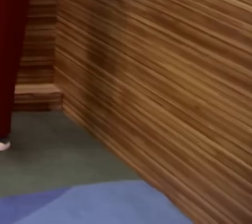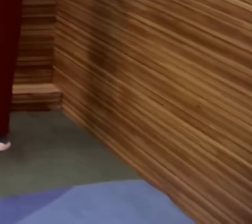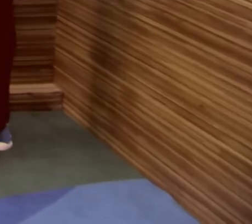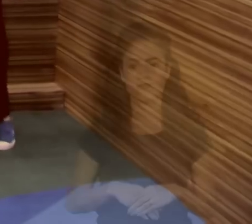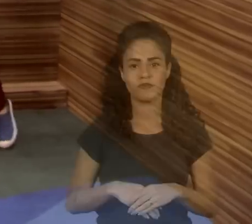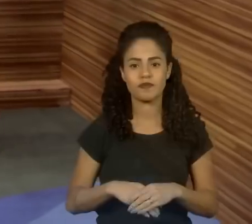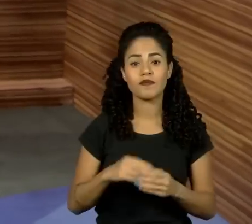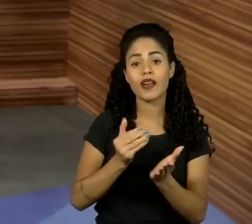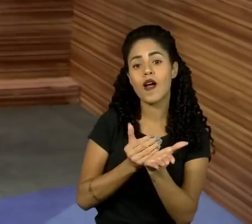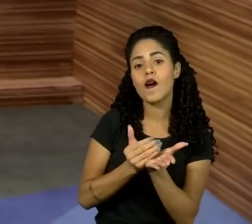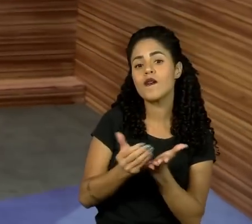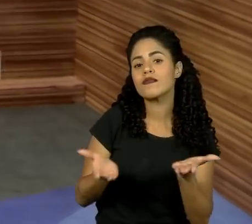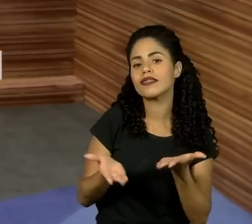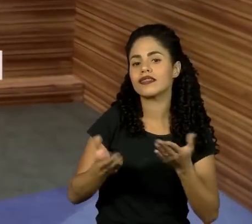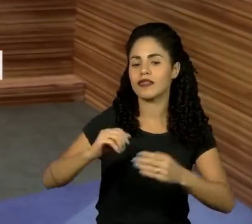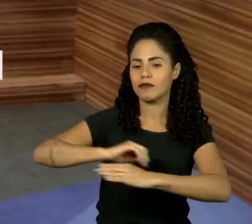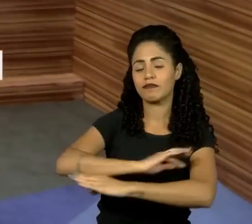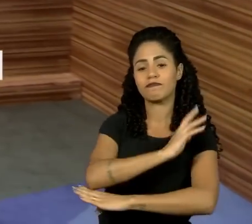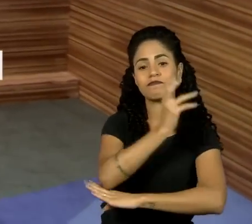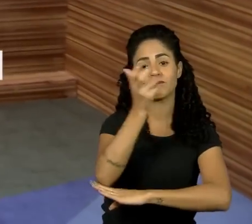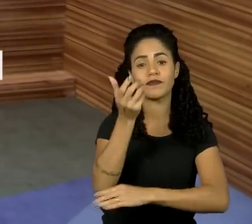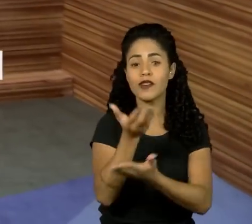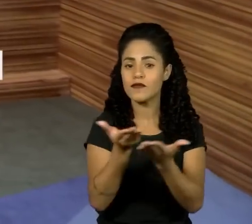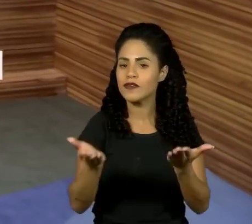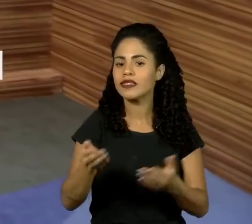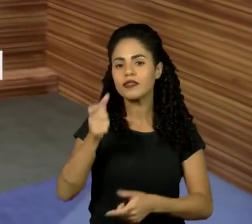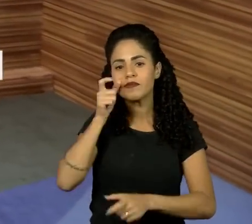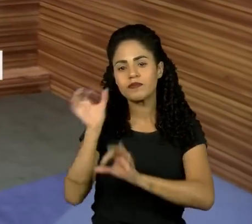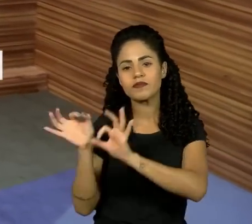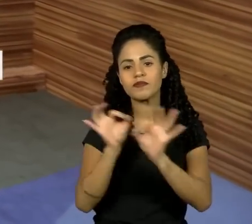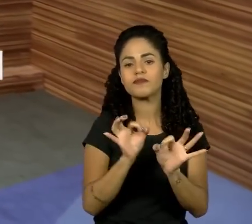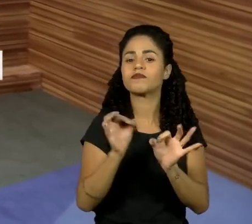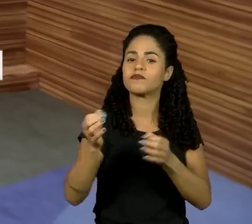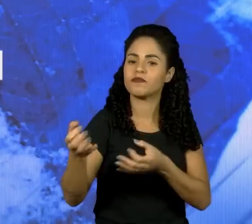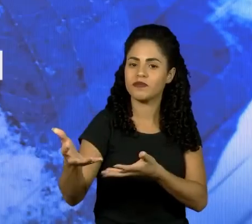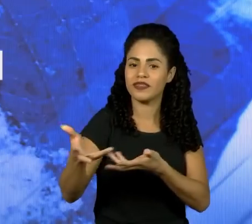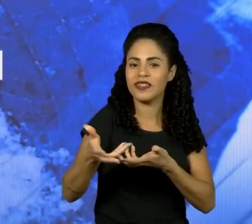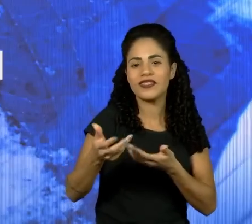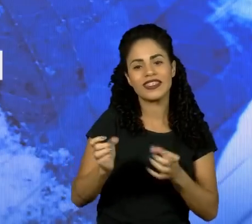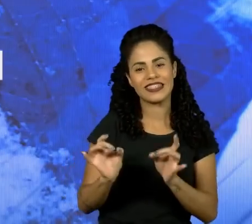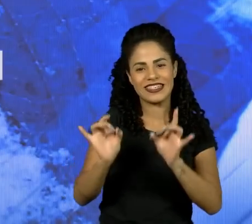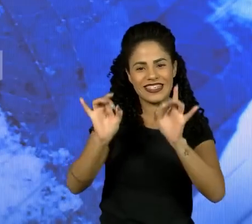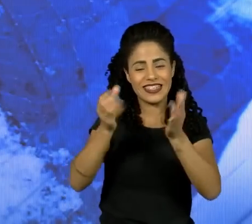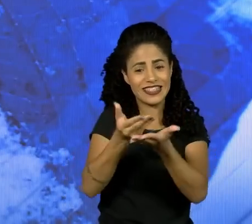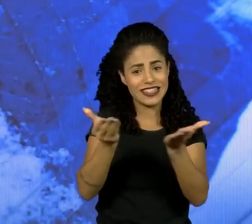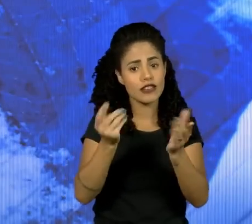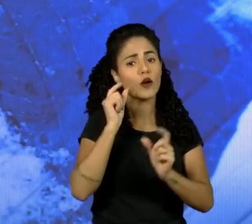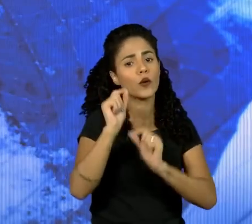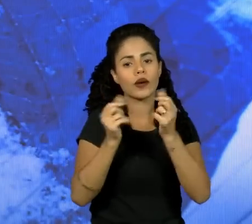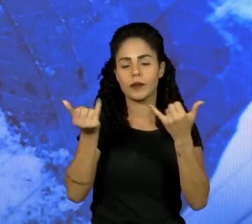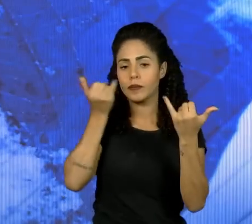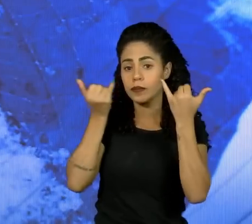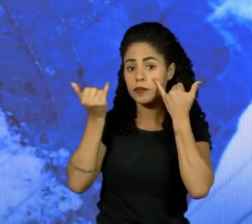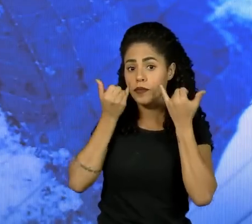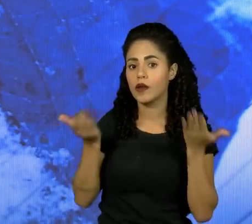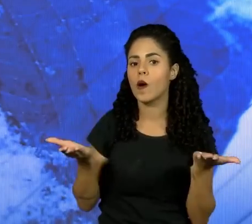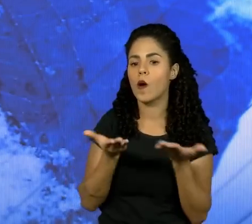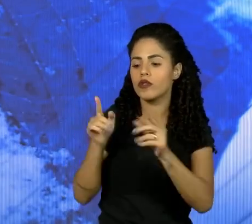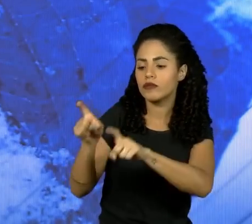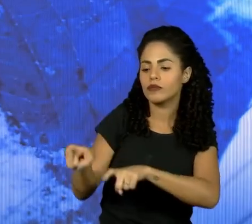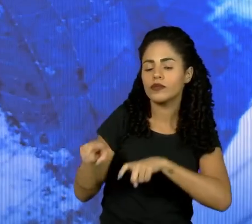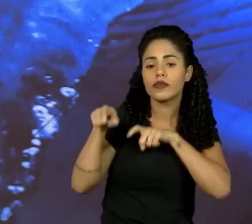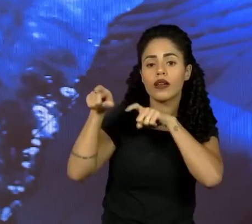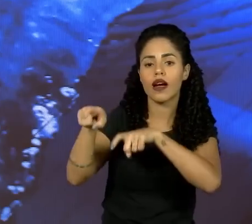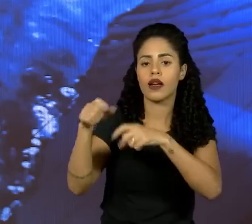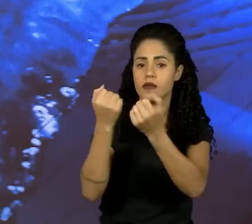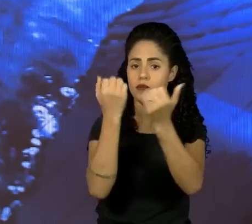Está no ar o Repórter Eco e você é o nosso convidado especial. Os assuntos de destaque: a agricultura